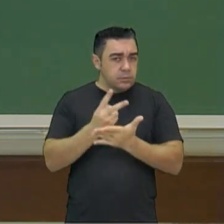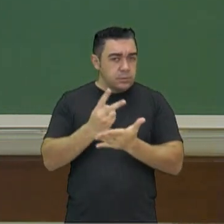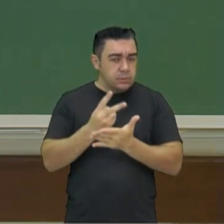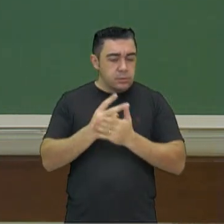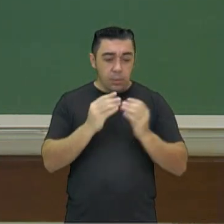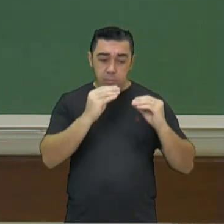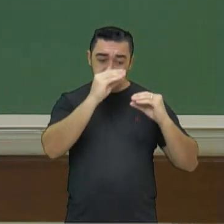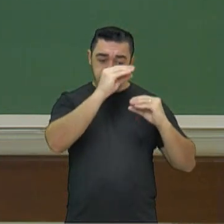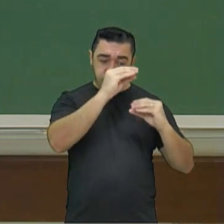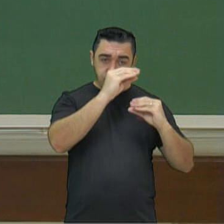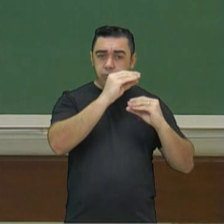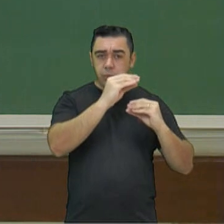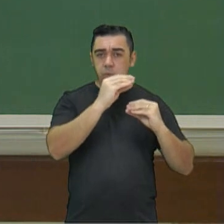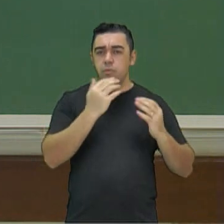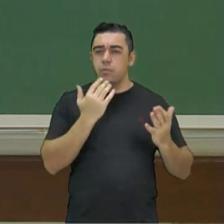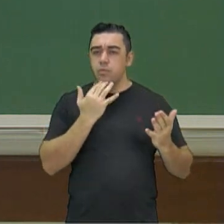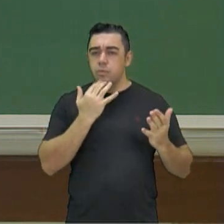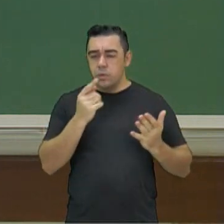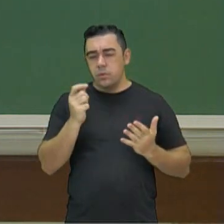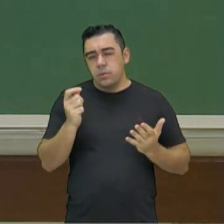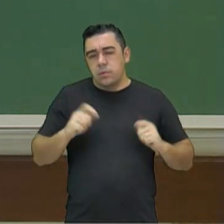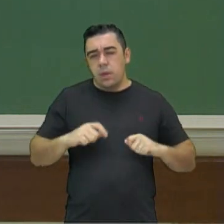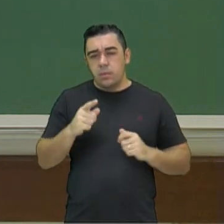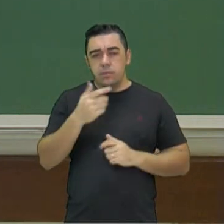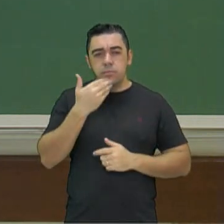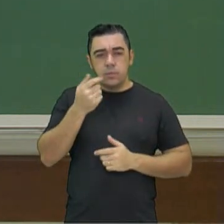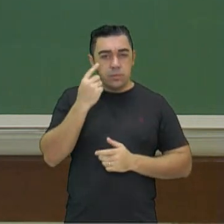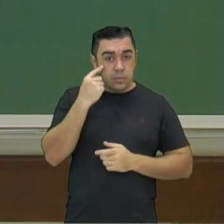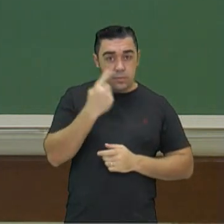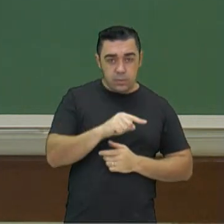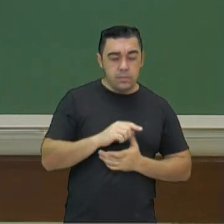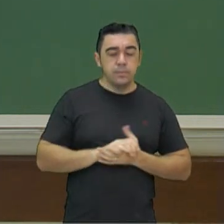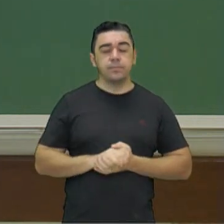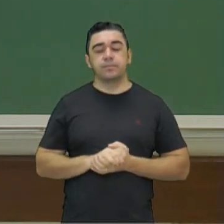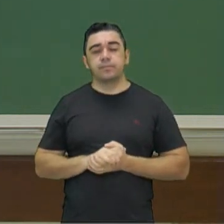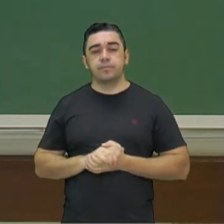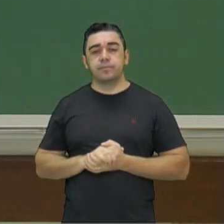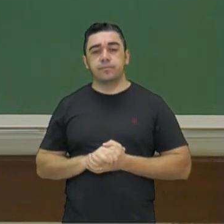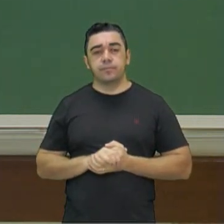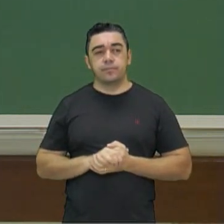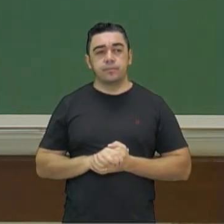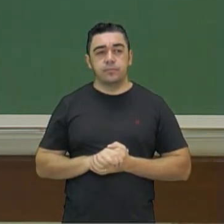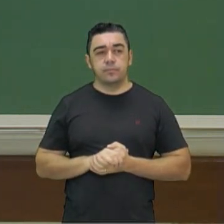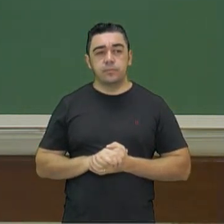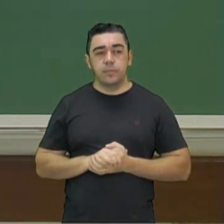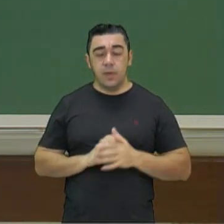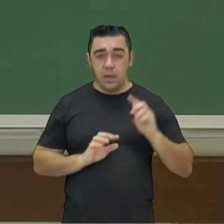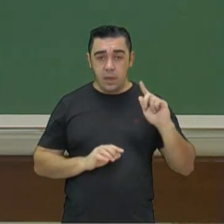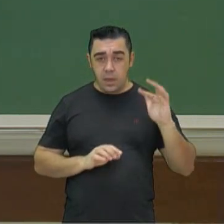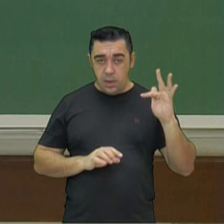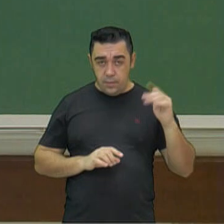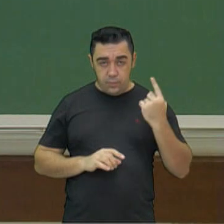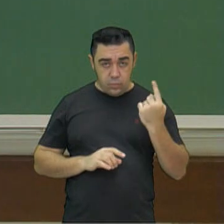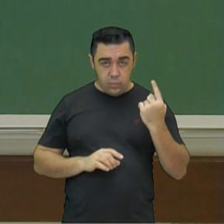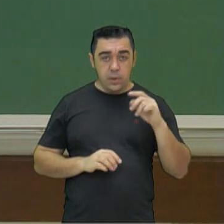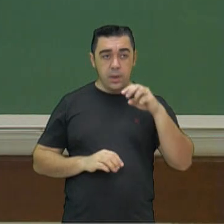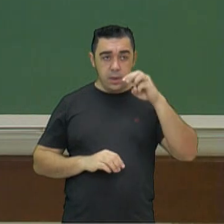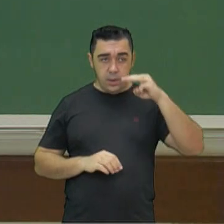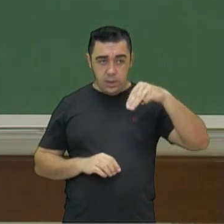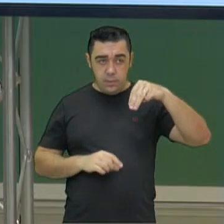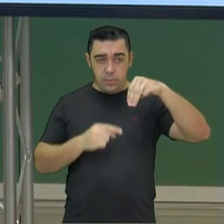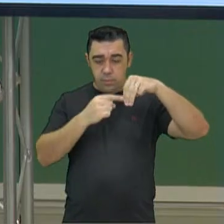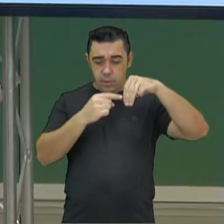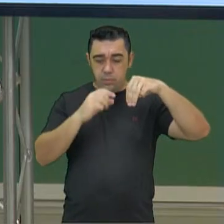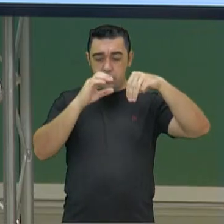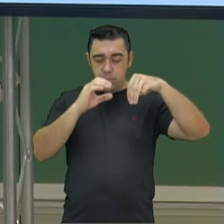em evidência lá, colorido, para você não perder as informações. O foco 1 vai ter que coordenadas? M menos